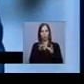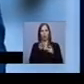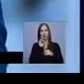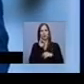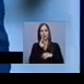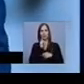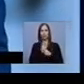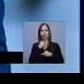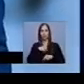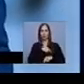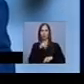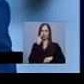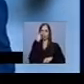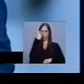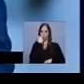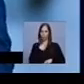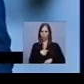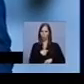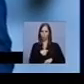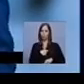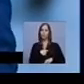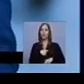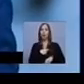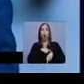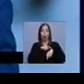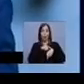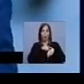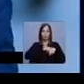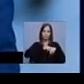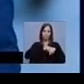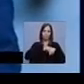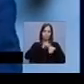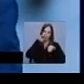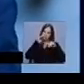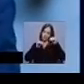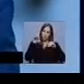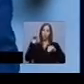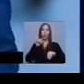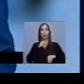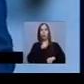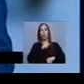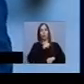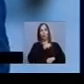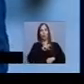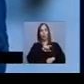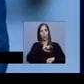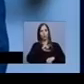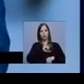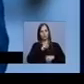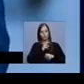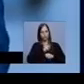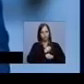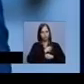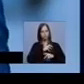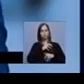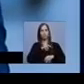corpo nós vamos com nosso corpo tem as funções é e o cruzeiro com traz lá acho que ela se inspira se inspira em proveta e o que está a